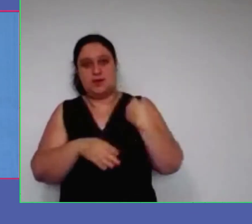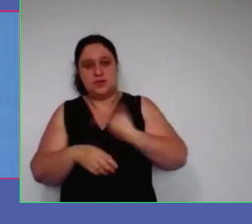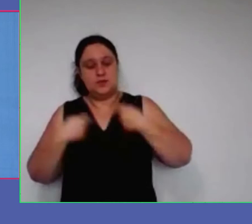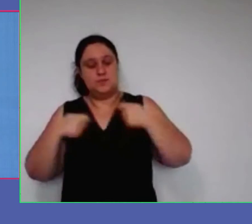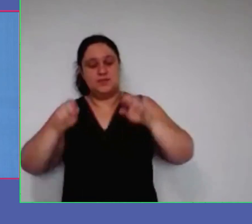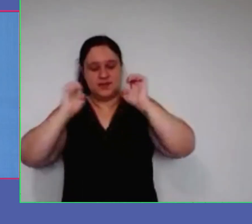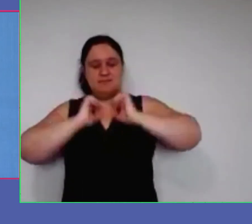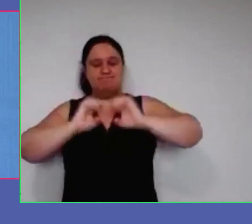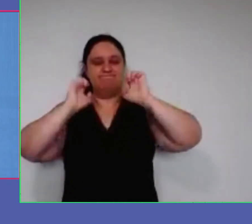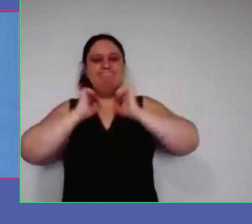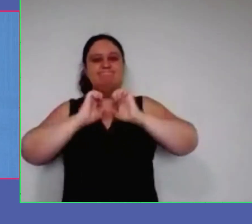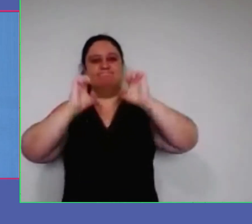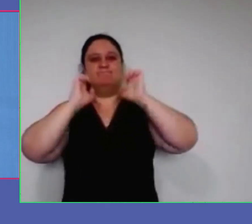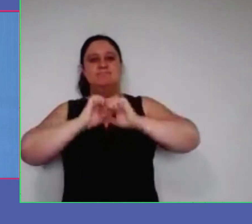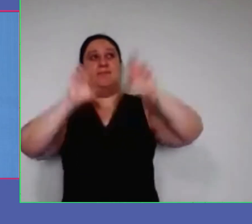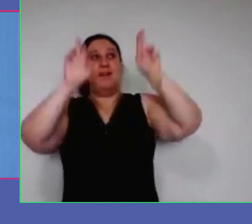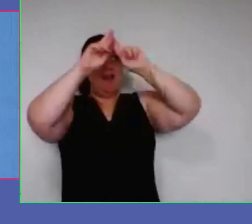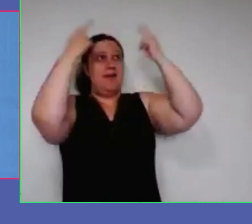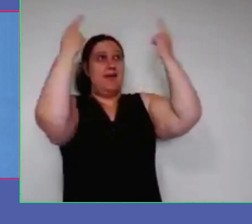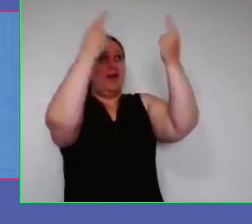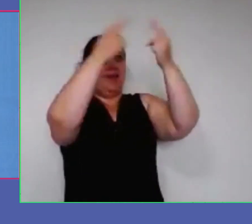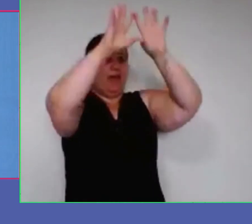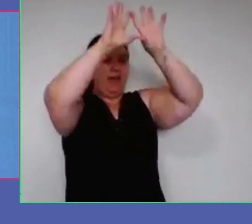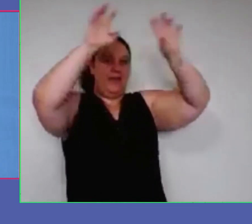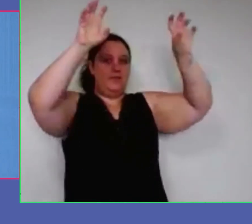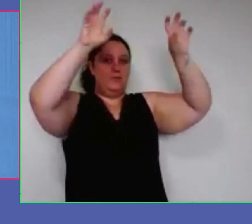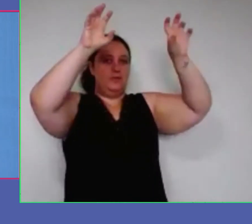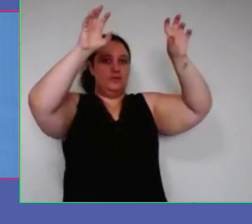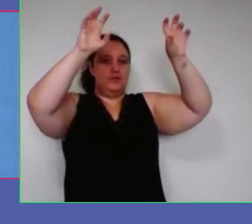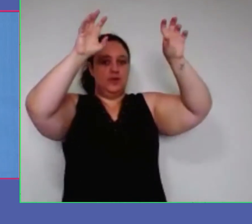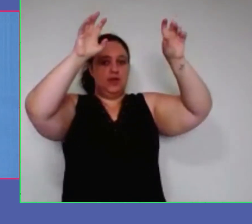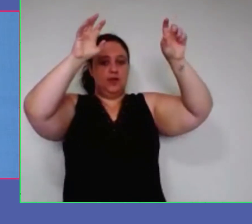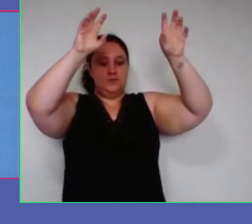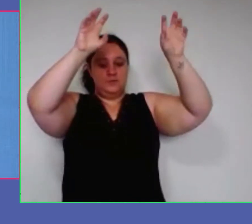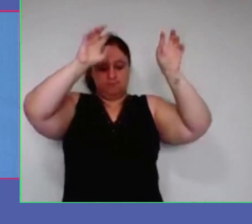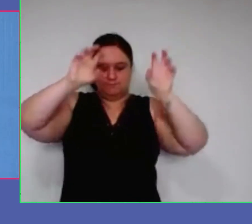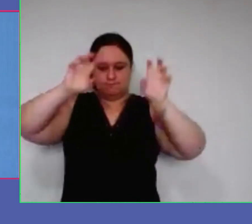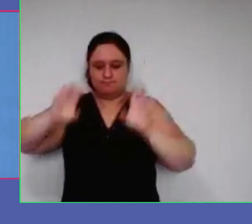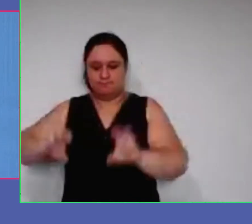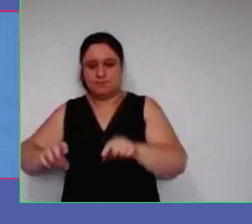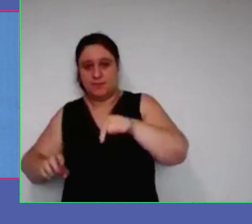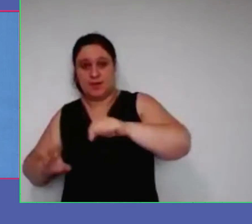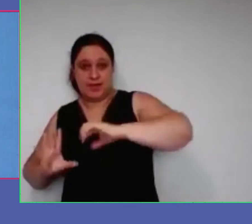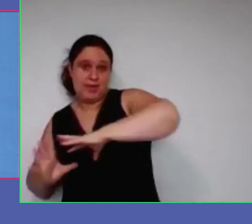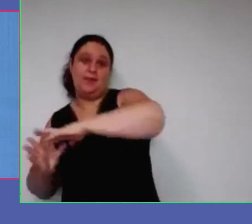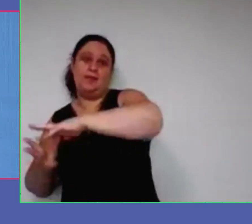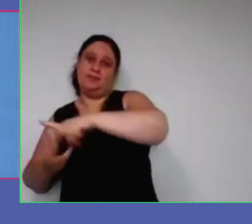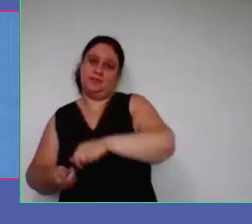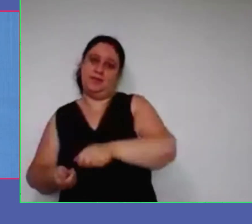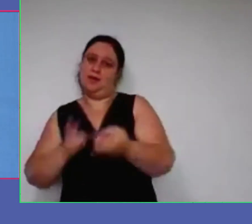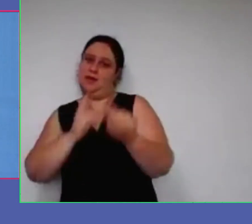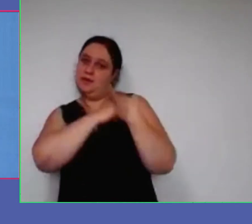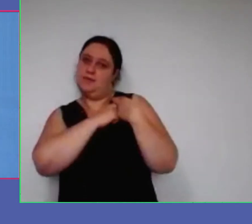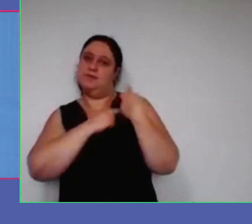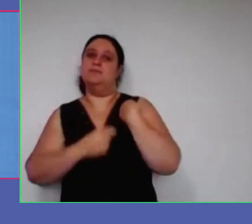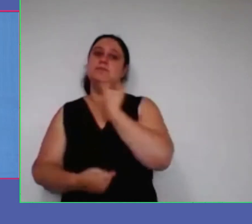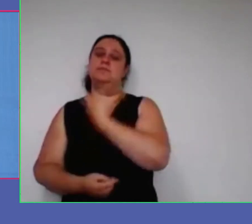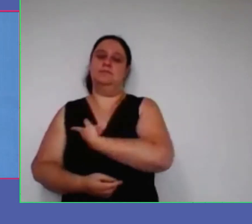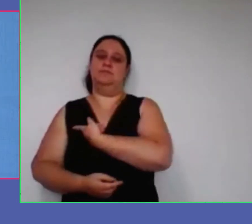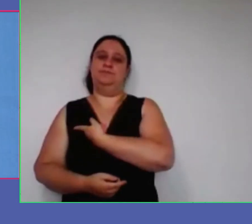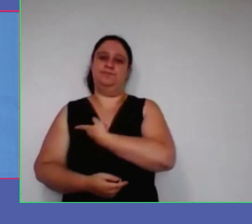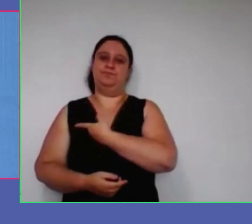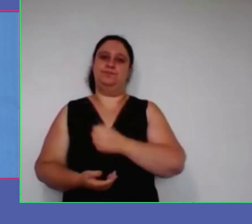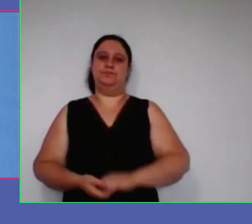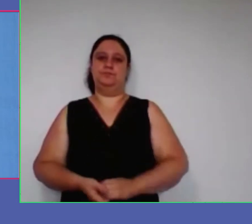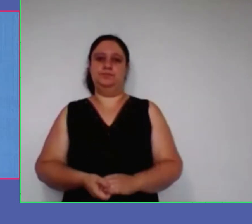o reino dos céus aqui na terra. Essa é a nossa responsabilidade. Muito bem, então assim,